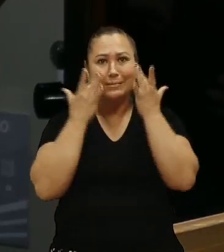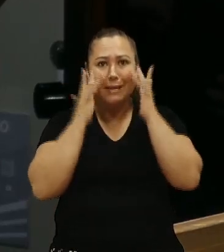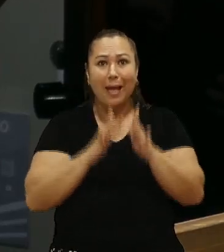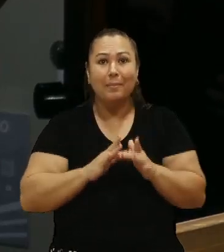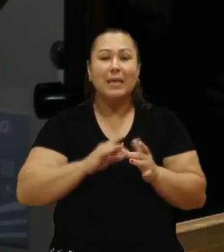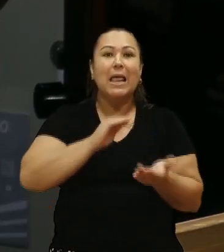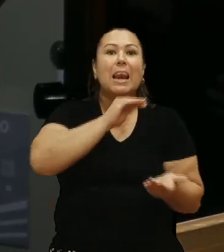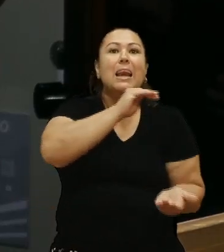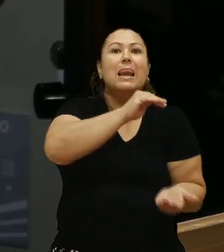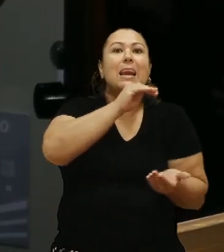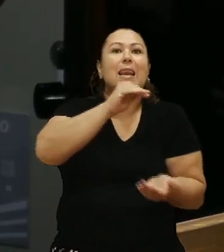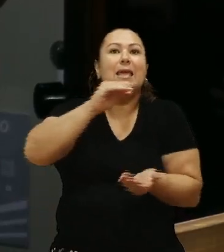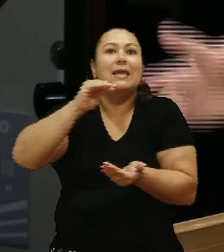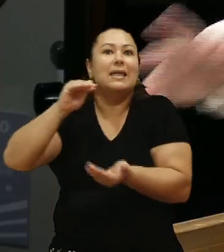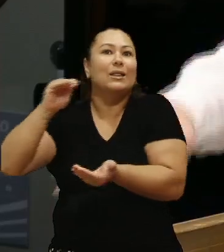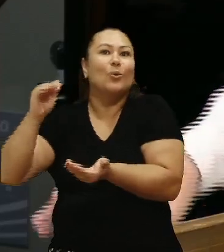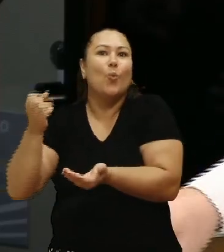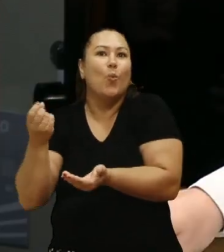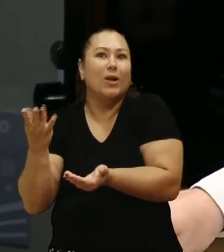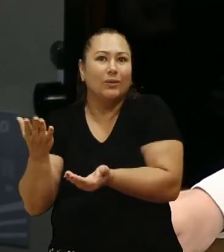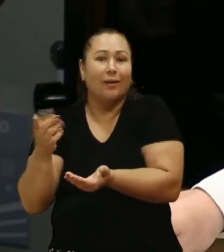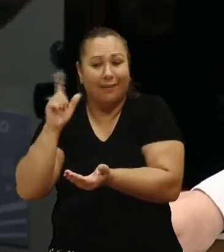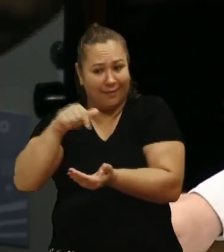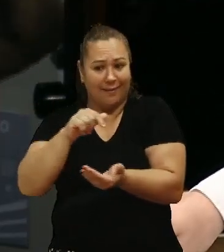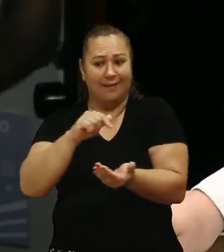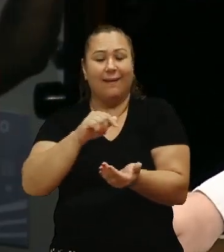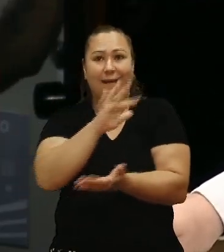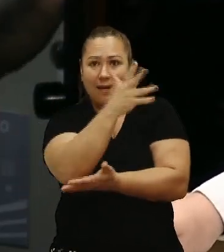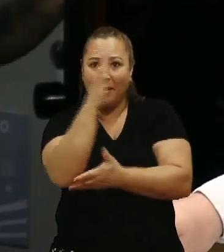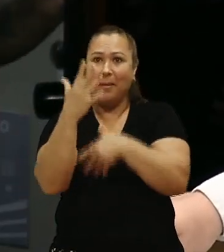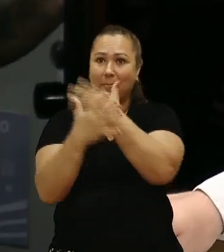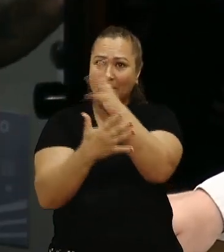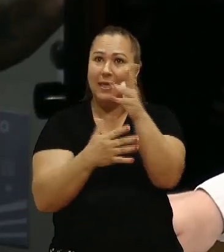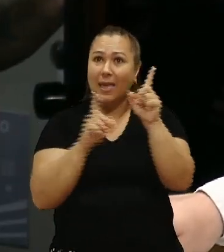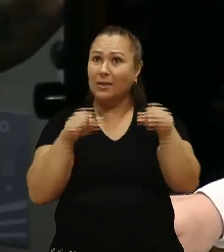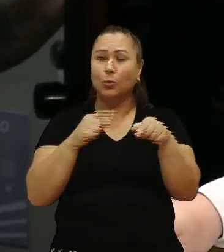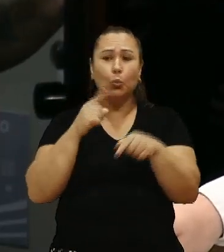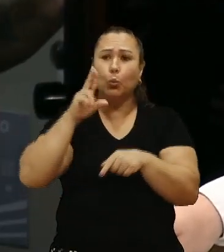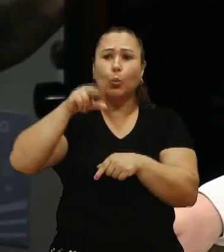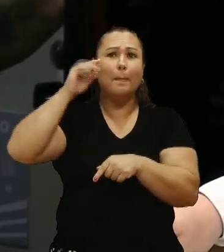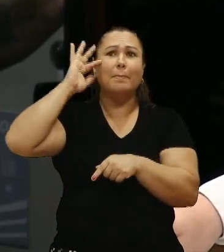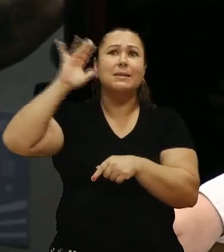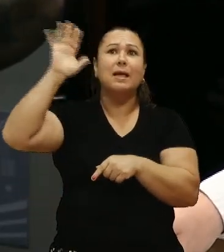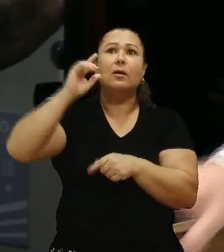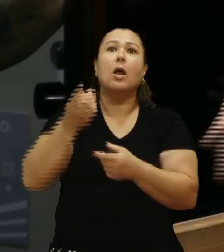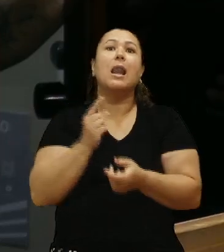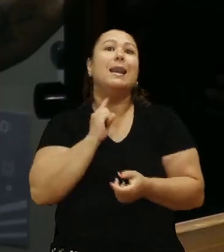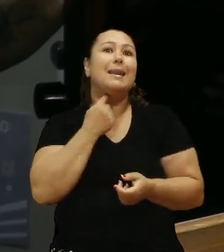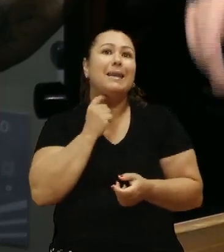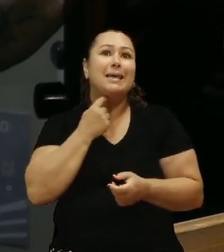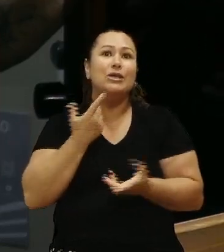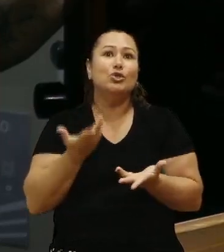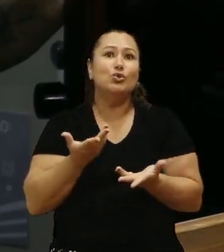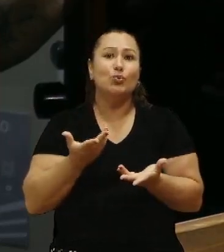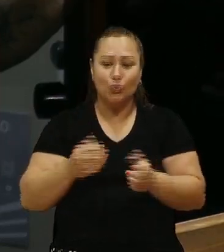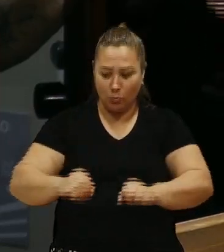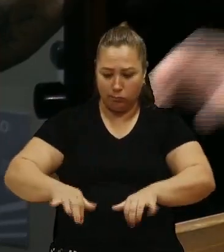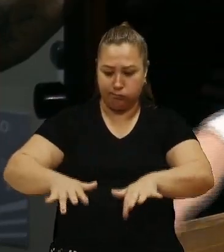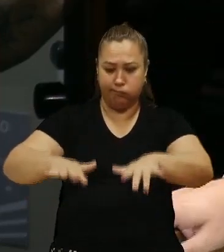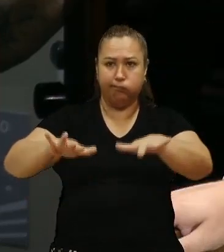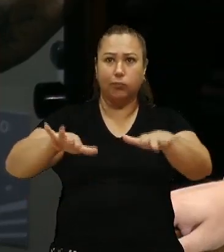gasta em litros, infelizmente. E ambientalmente é isso. As pessoas nunca pensaram quanto lixo produzem. Se a gente pegar uma taxa de lixo